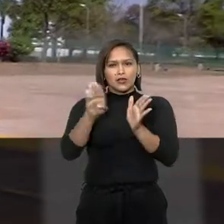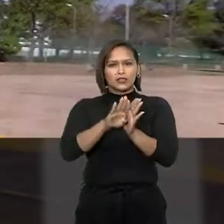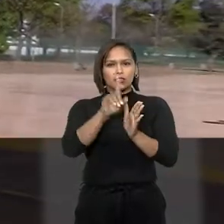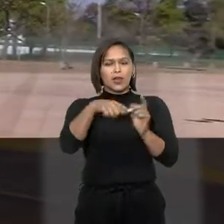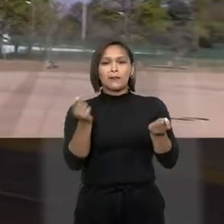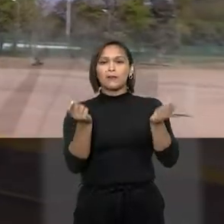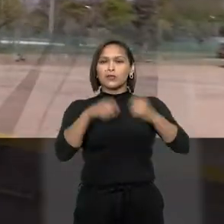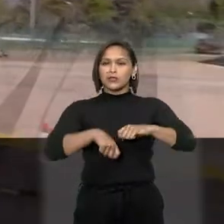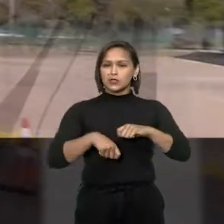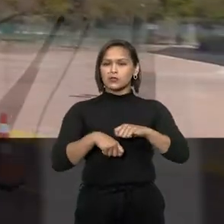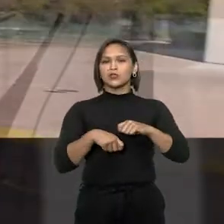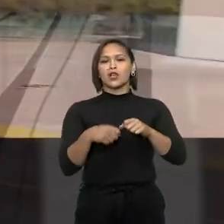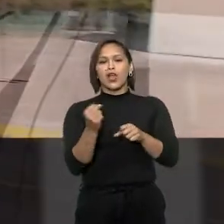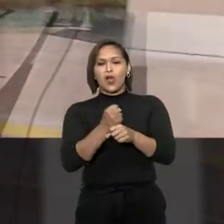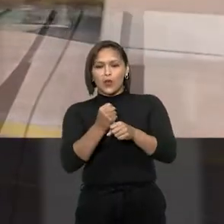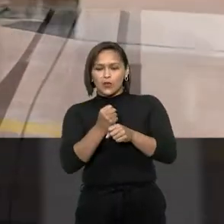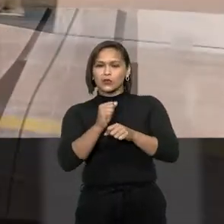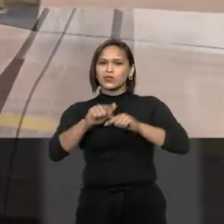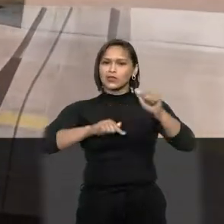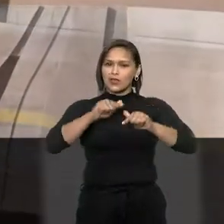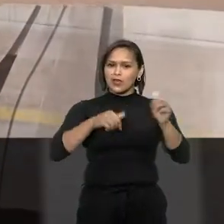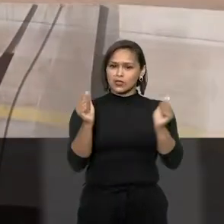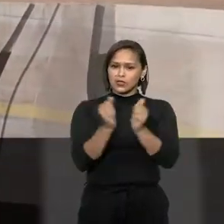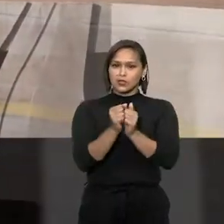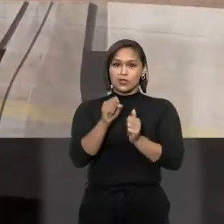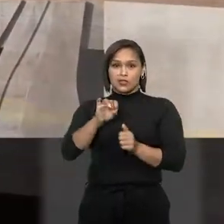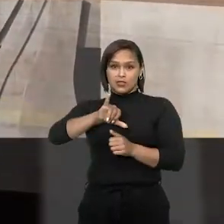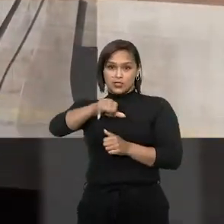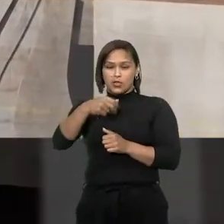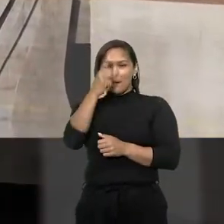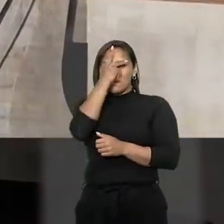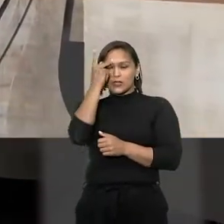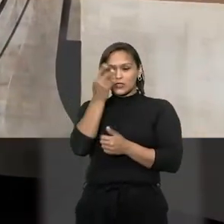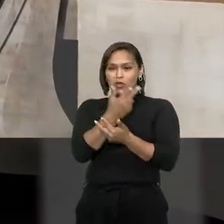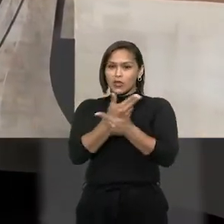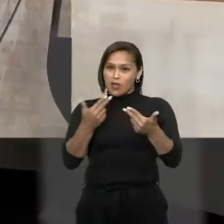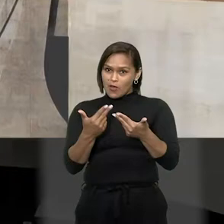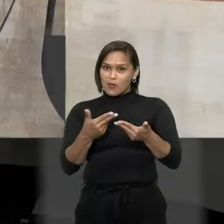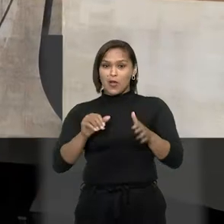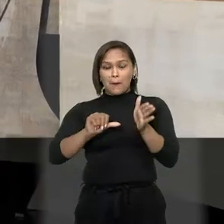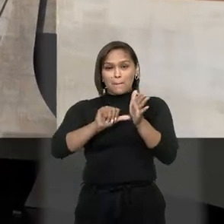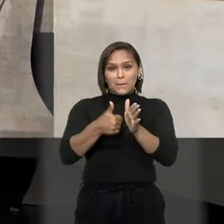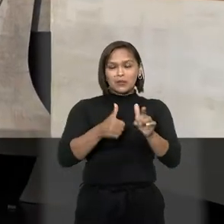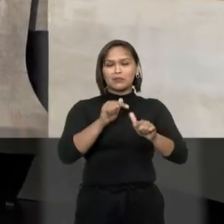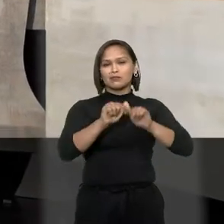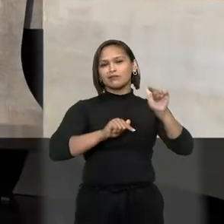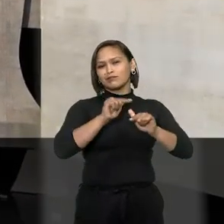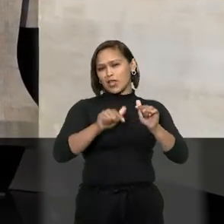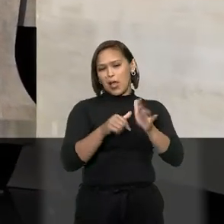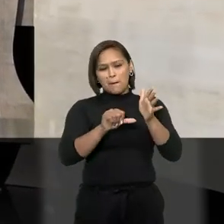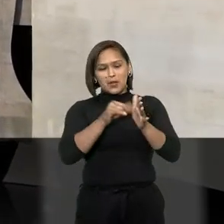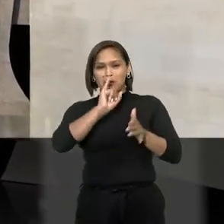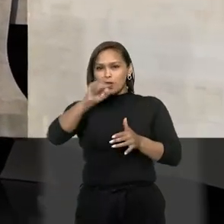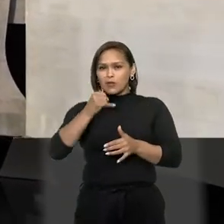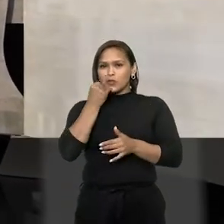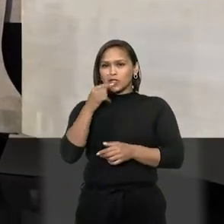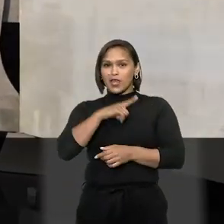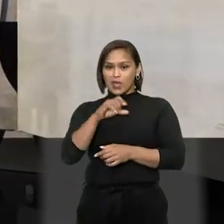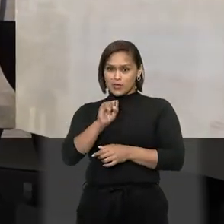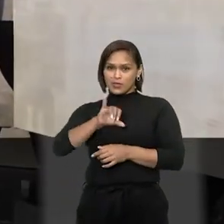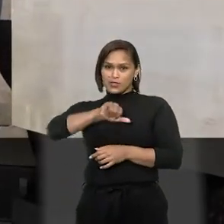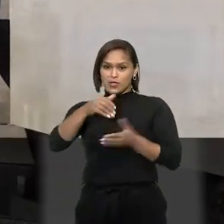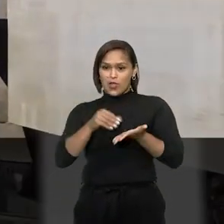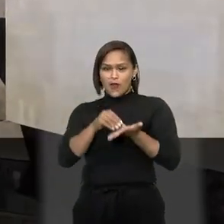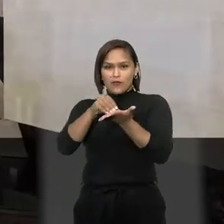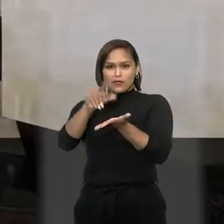rosto deles quando eles veem essa possibilidade de ficar alguns anos aqui no tribunal. Pessoas que, muitas delas, esse é o primeiro emprego, essa é a